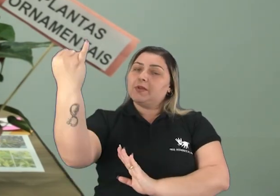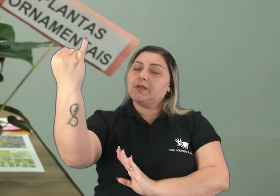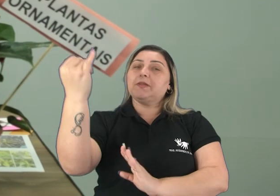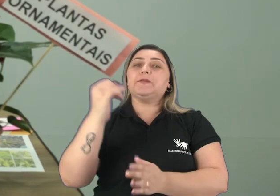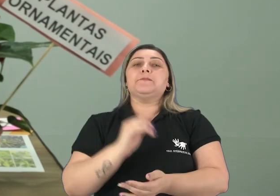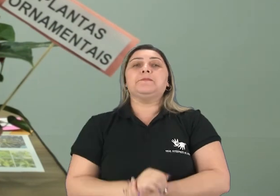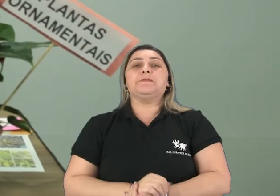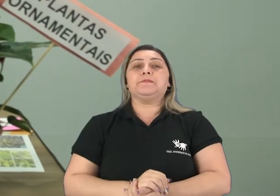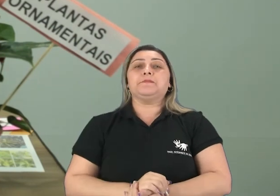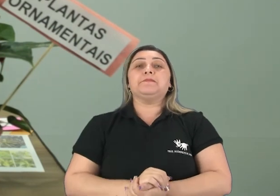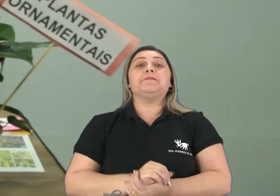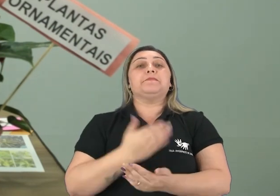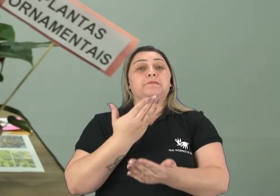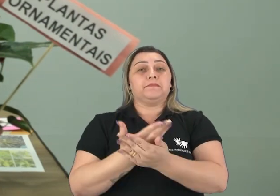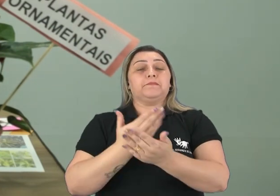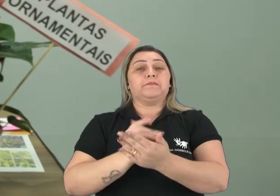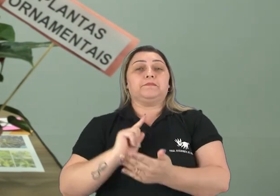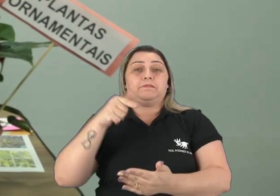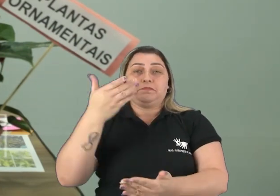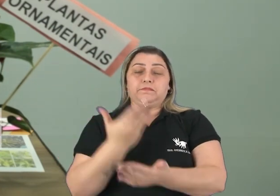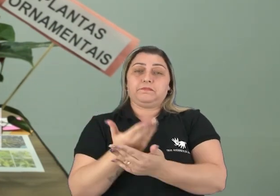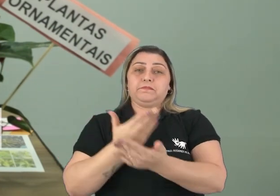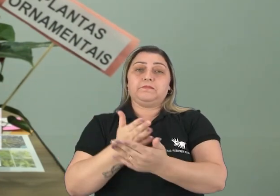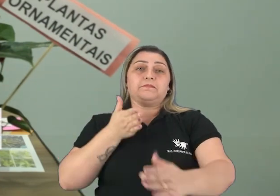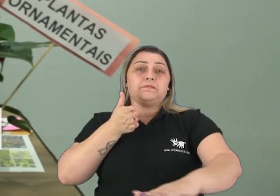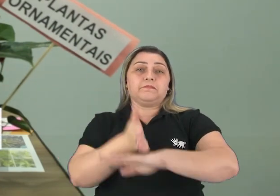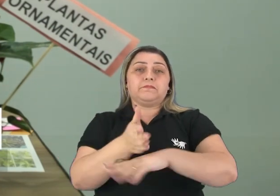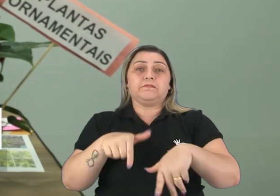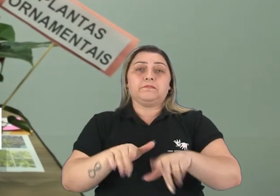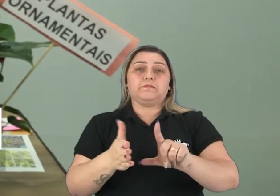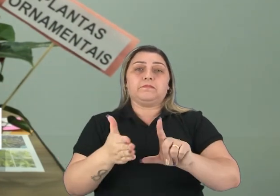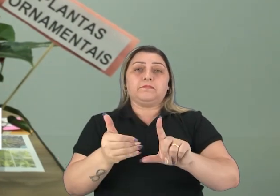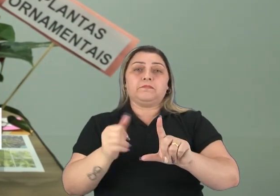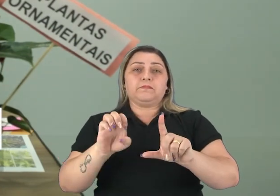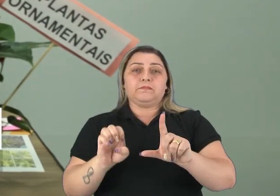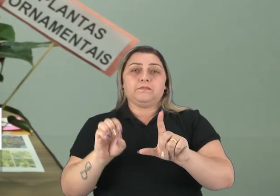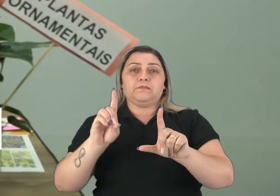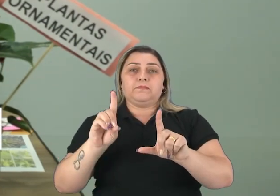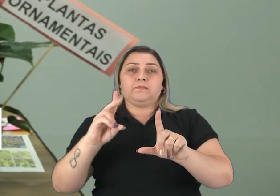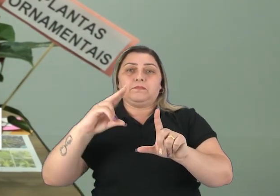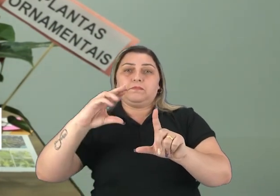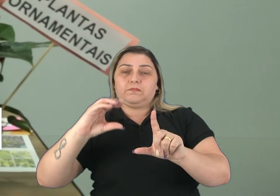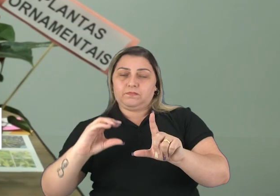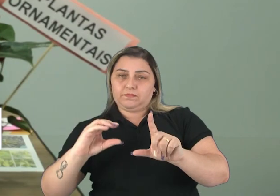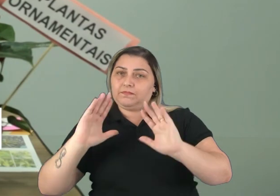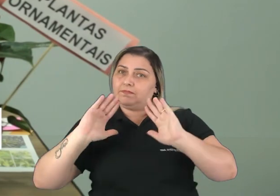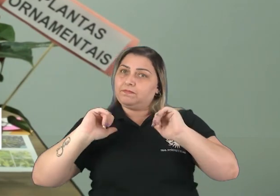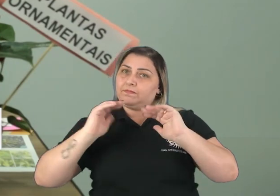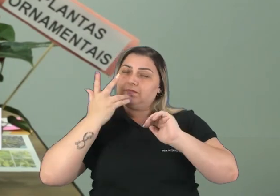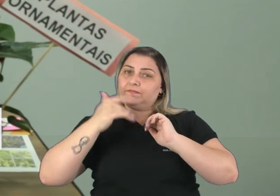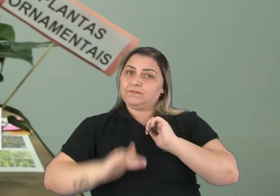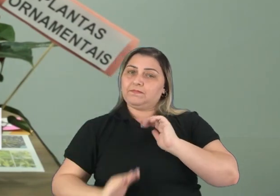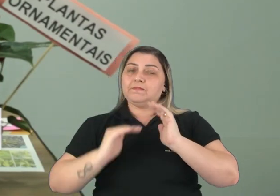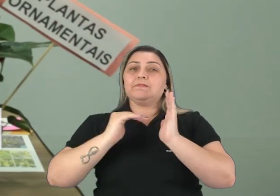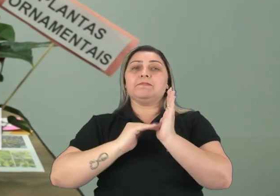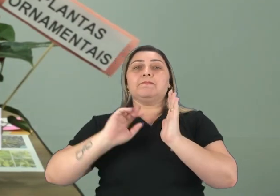importante. Para esta e outras aulas, acesse a plataforma Eduque. Tchau,